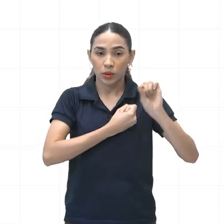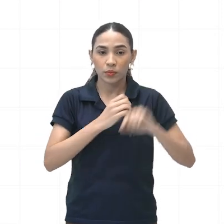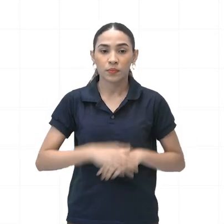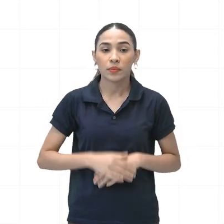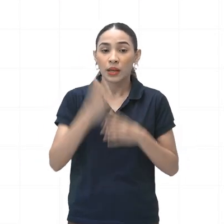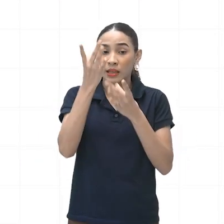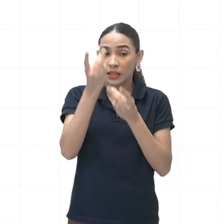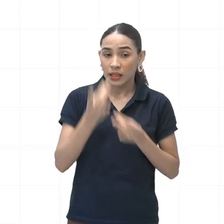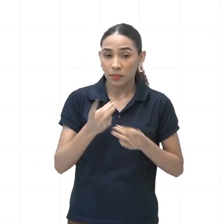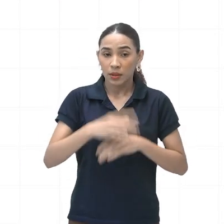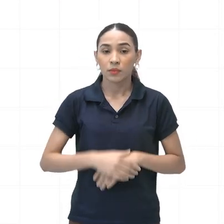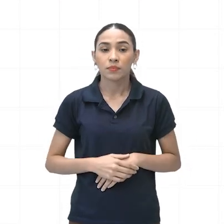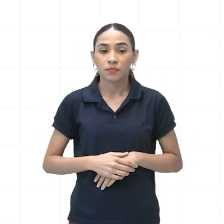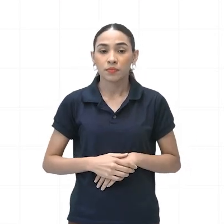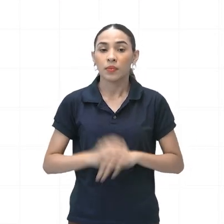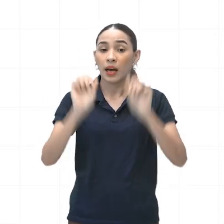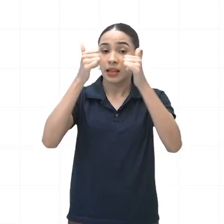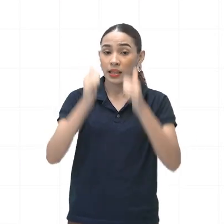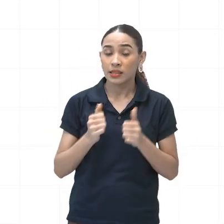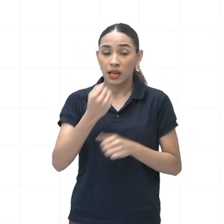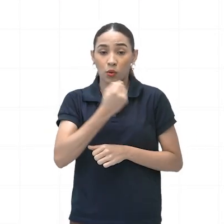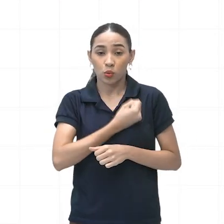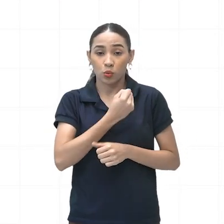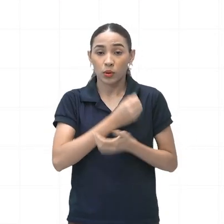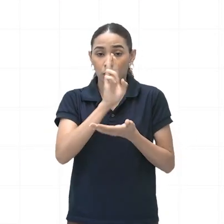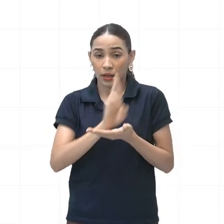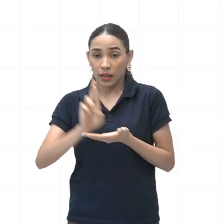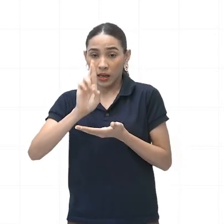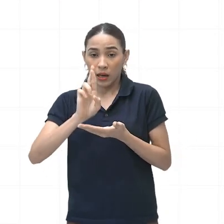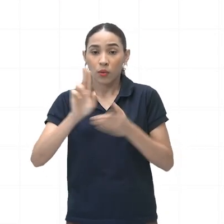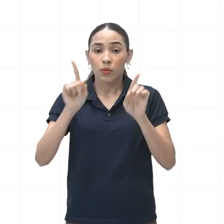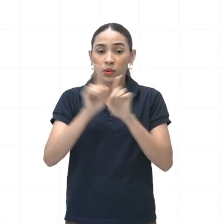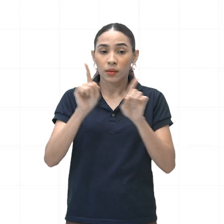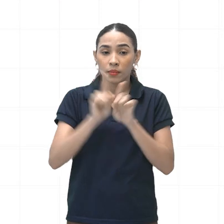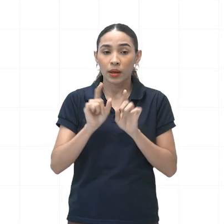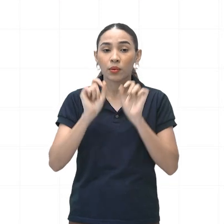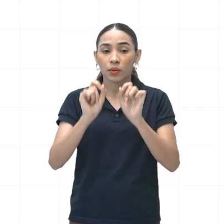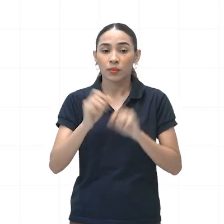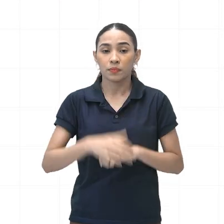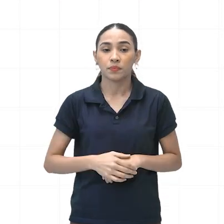nosso detalhamento, reconhecimento dos números reais e sua